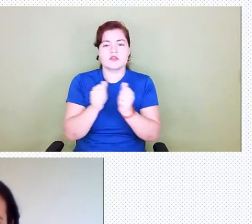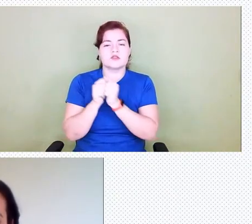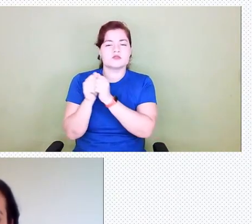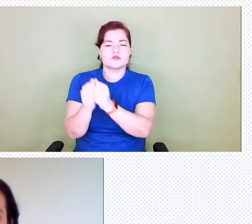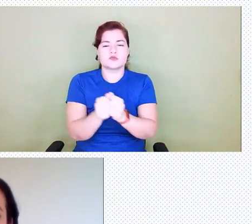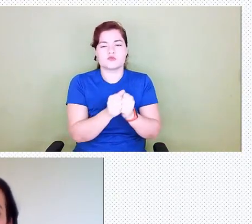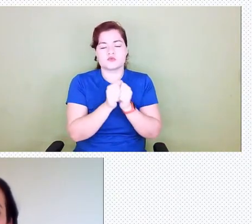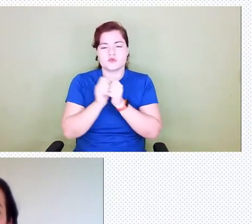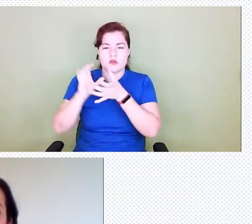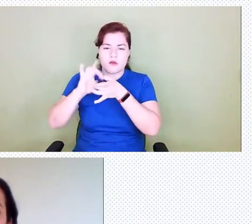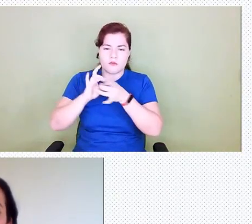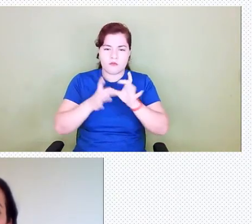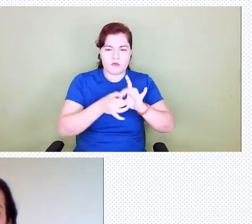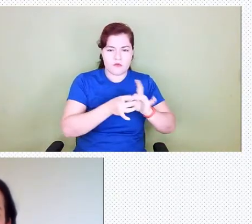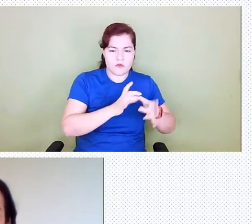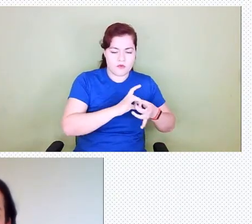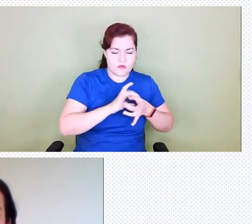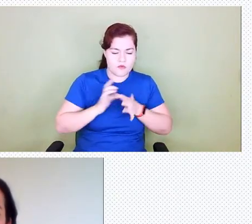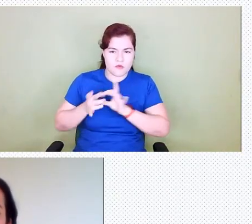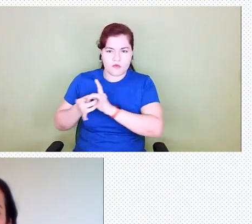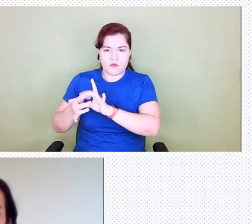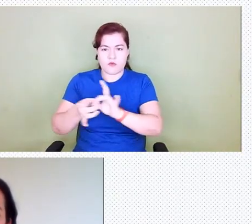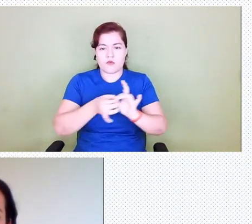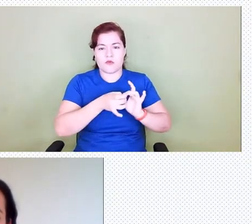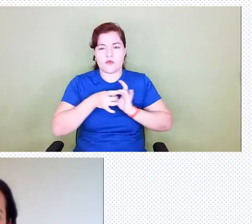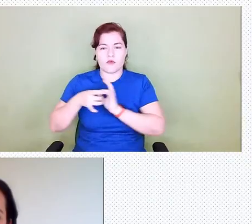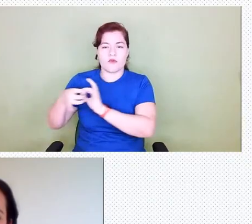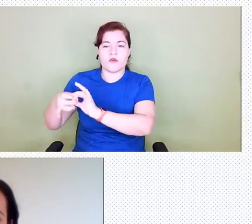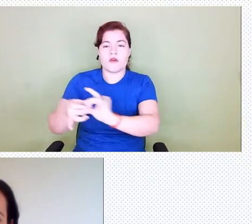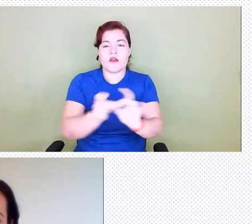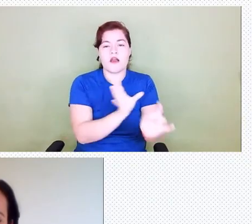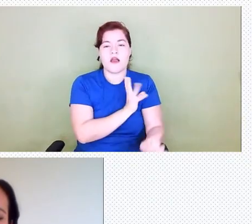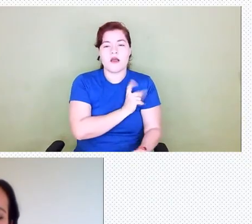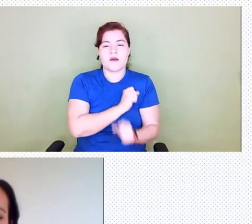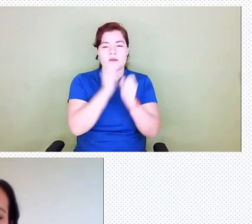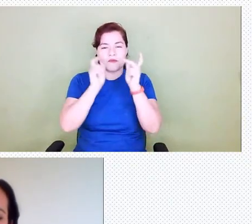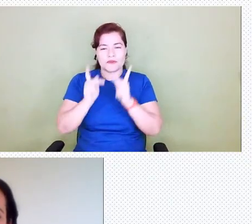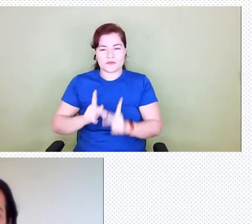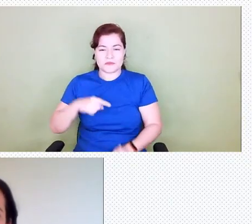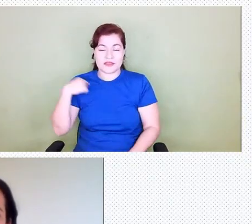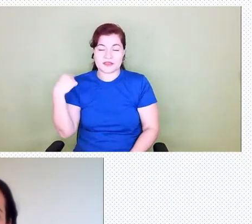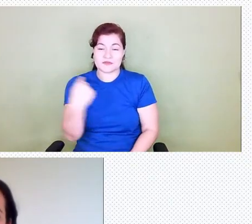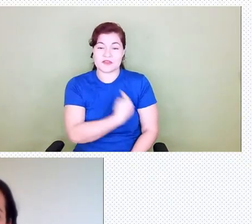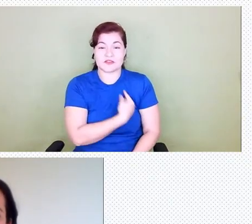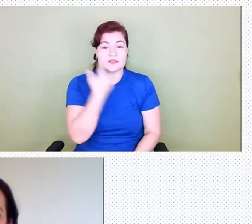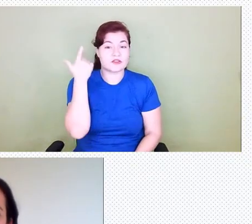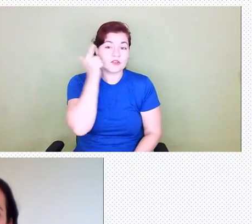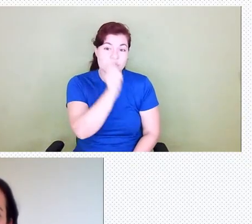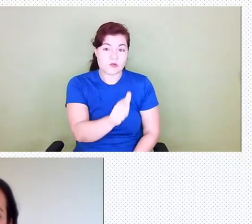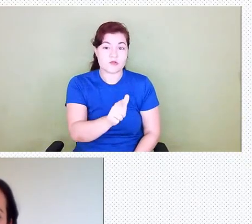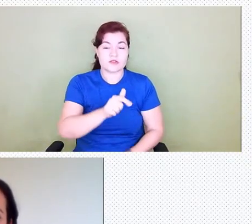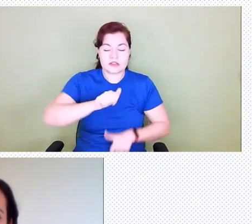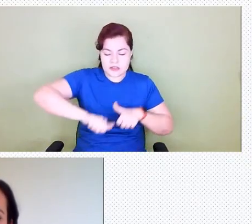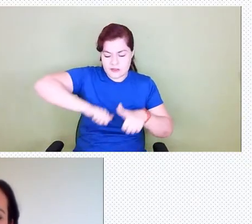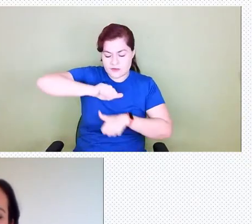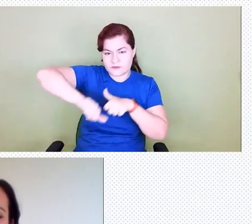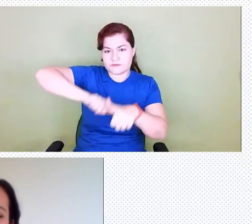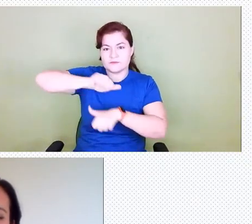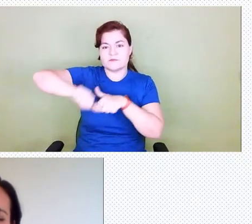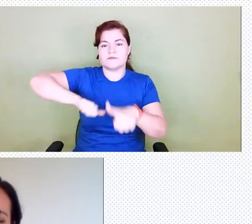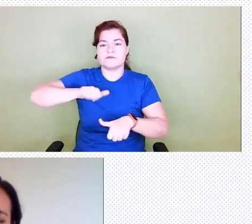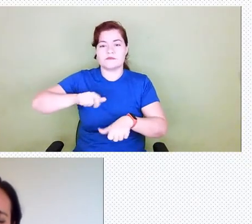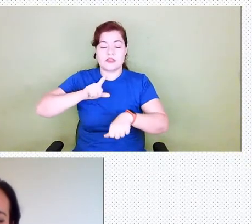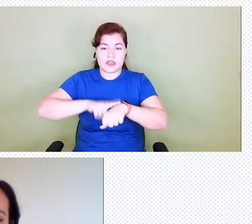grande corrente de harmonia, de amor e paz, para que nós possamos transformar